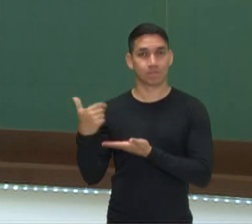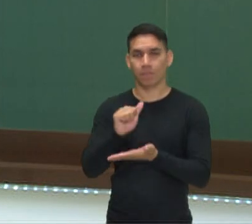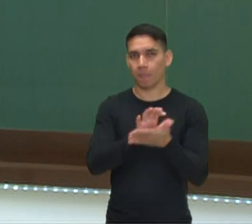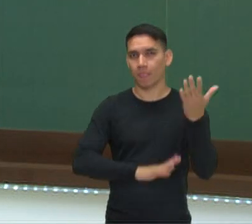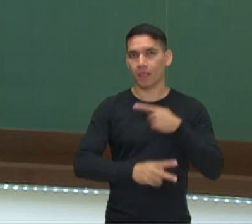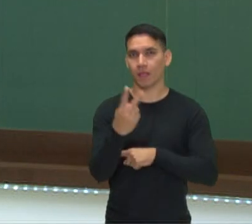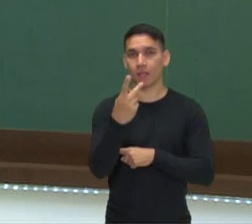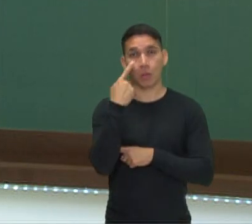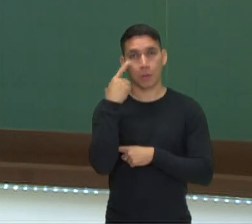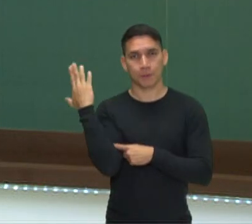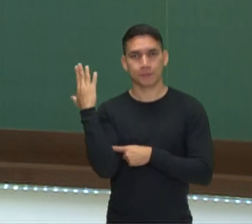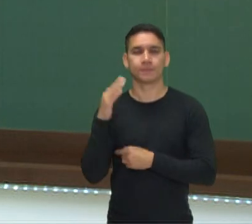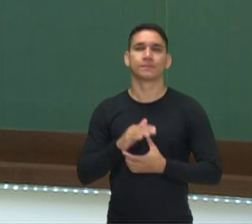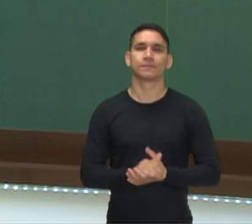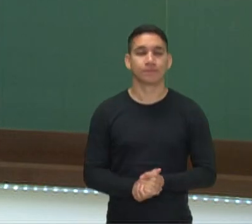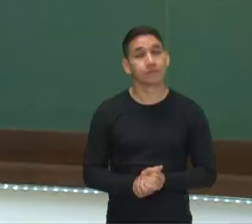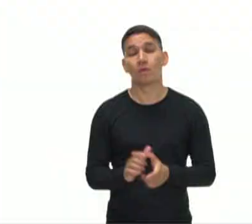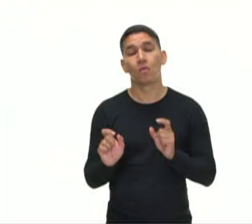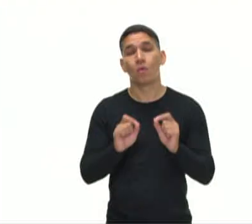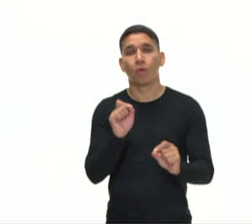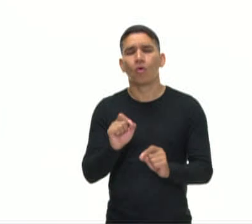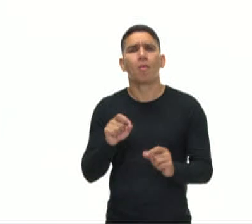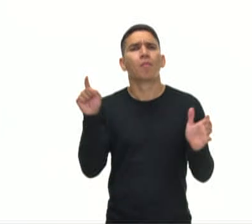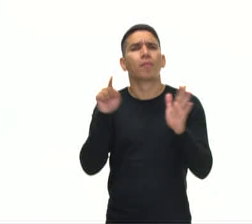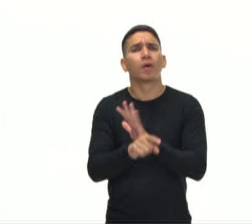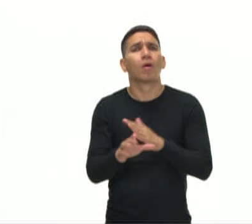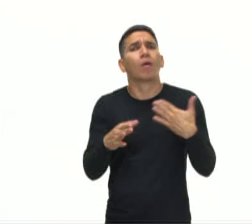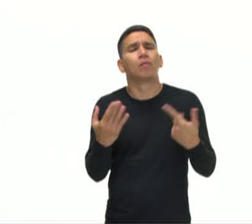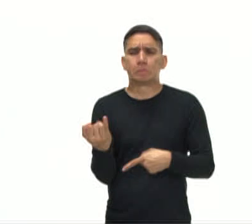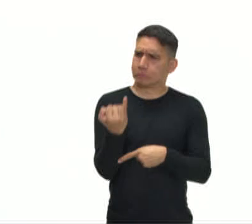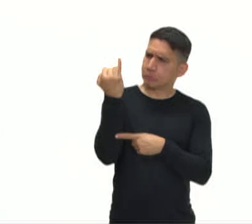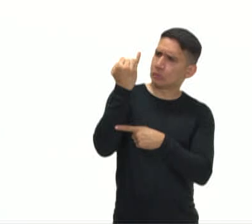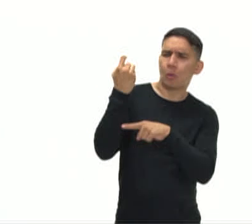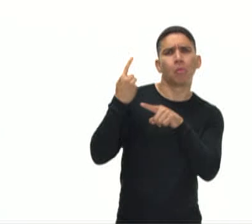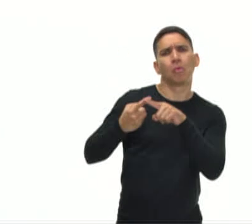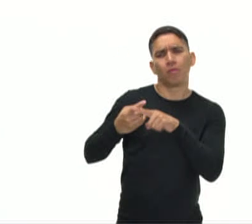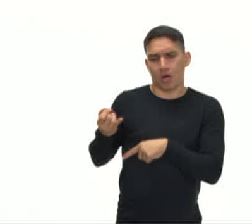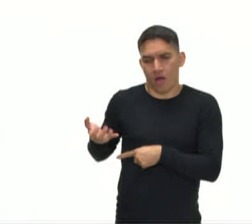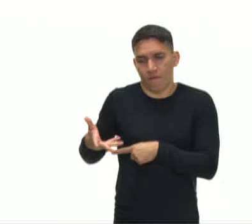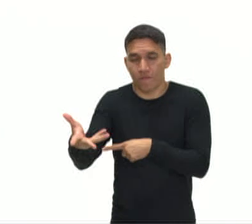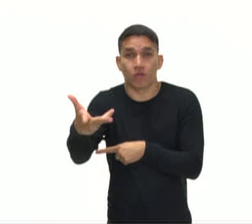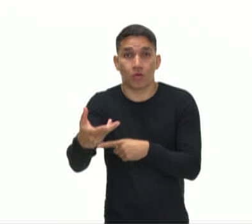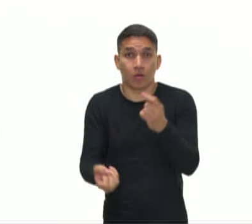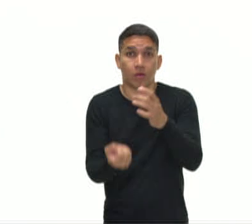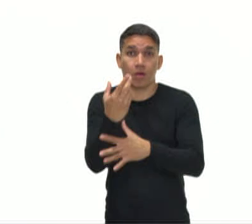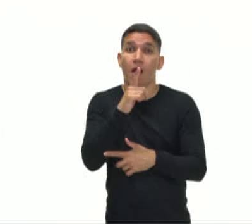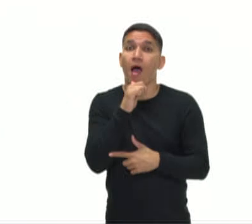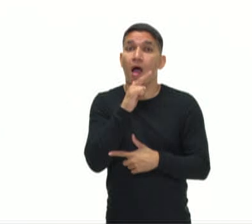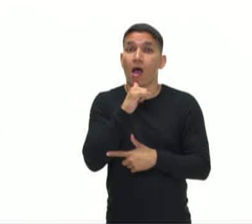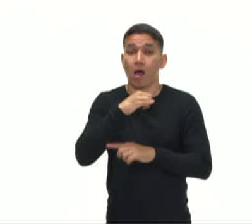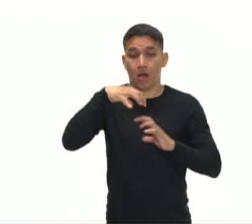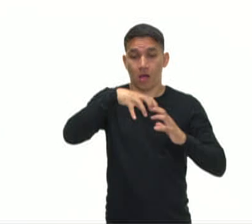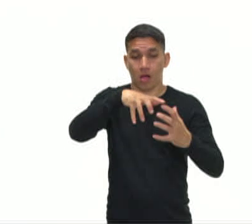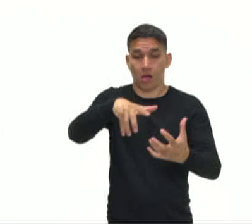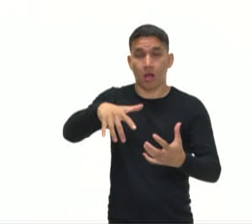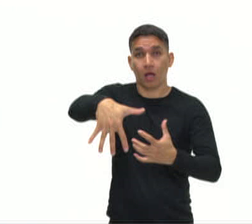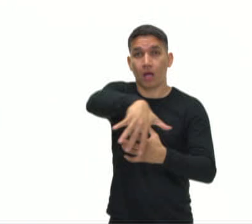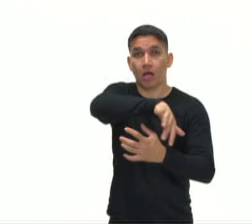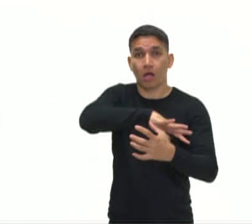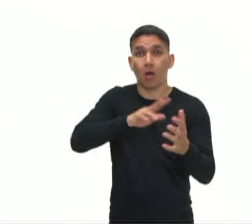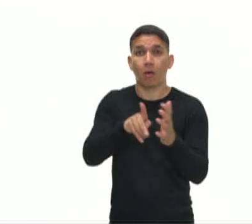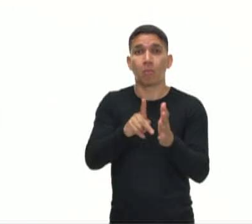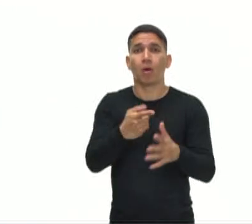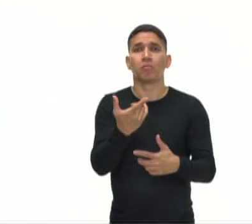Vamos fazer a atividade 2 agora? Qual a importância da velocidade de formação da água na atmosfera para os